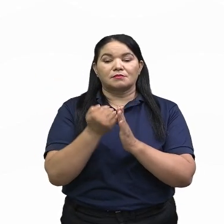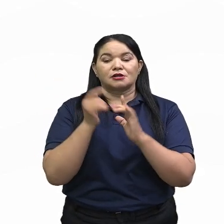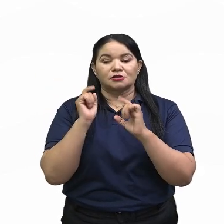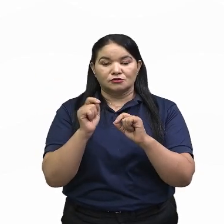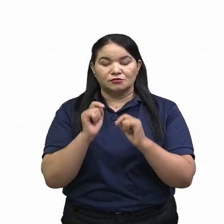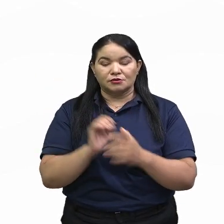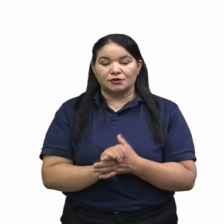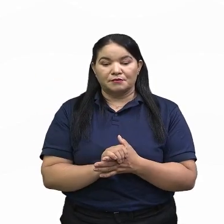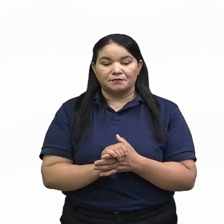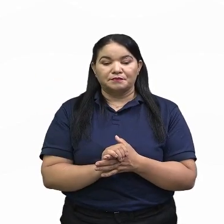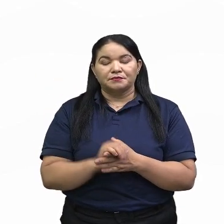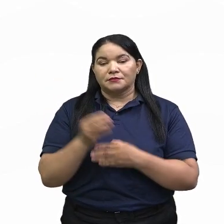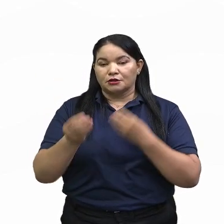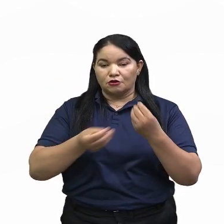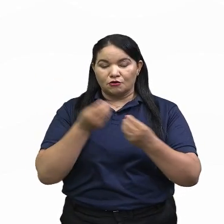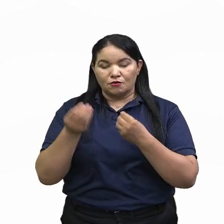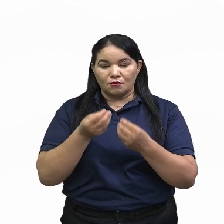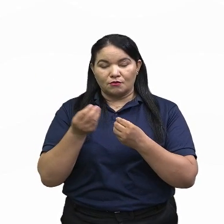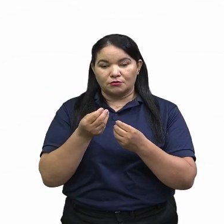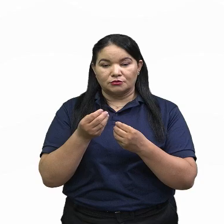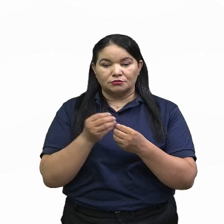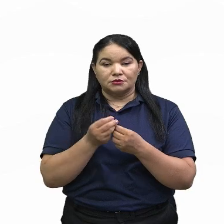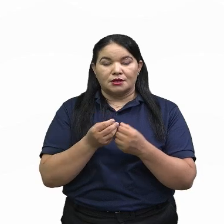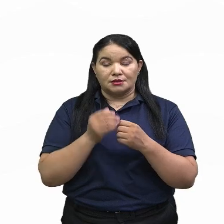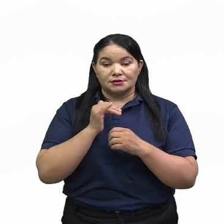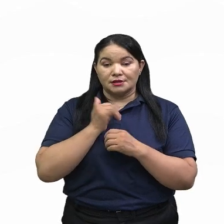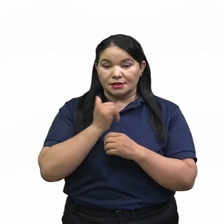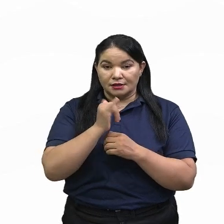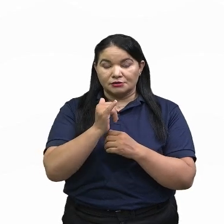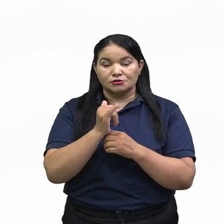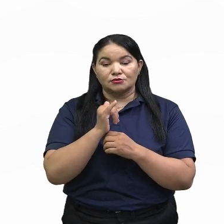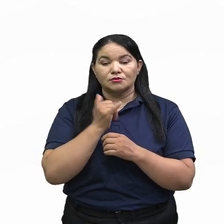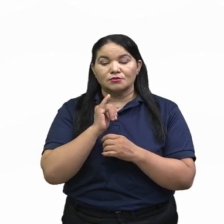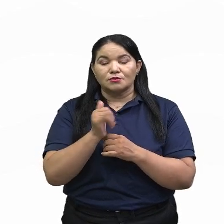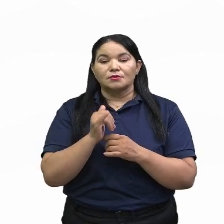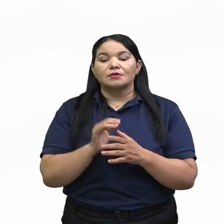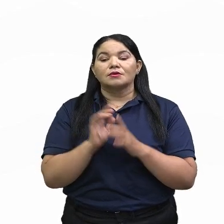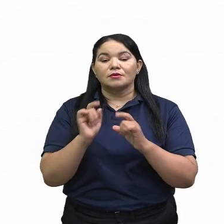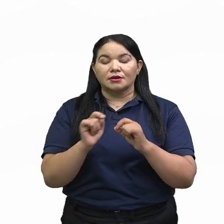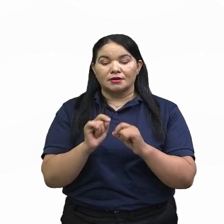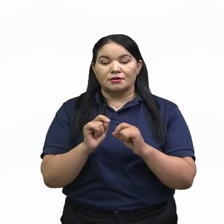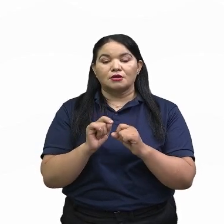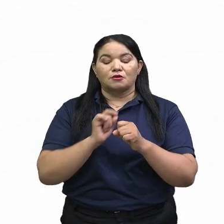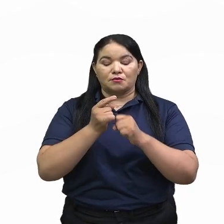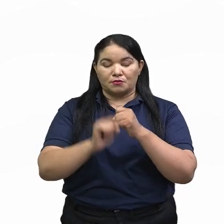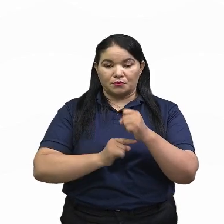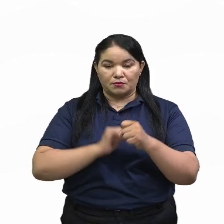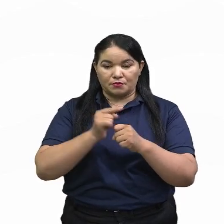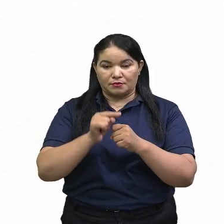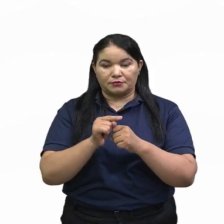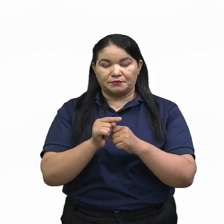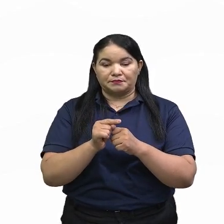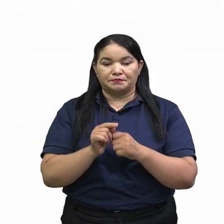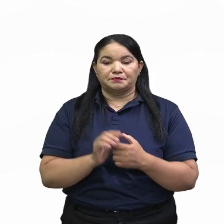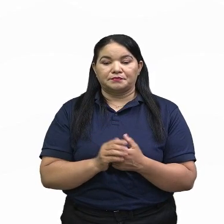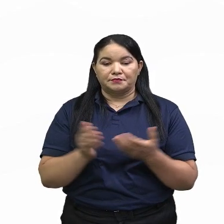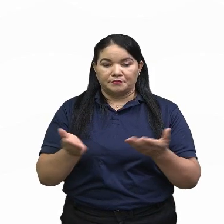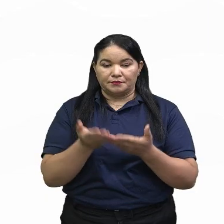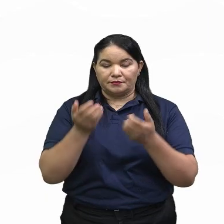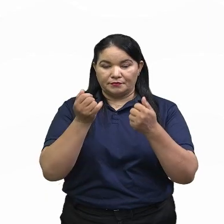foco das reações nucleares, que no caso nada mais é do que os átomos. Aí vamos